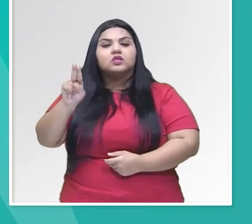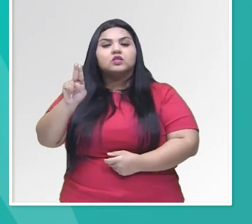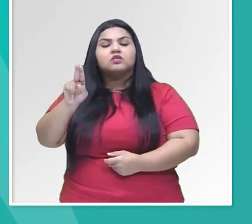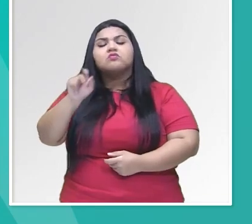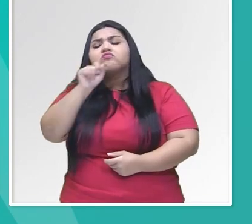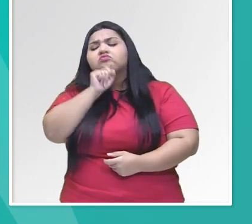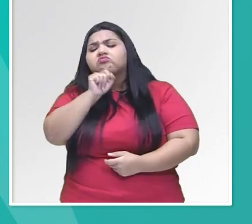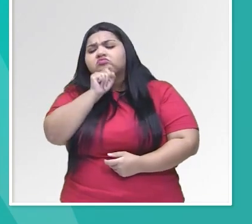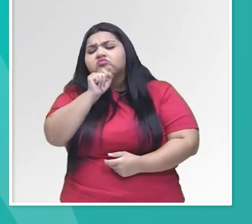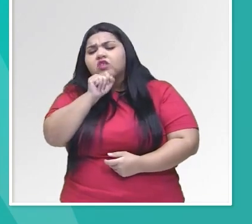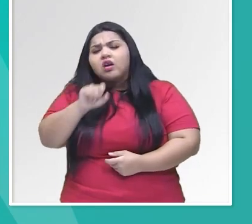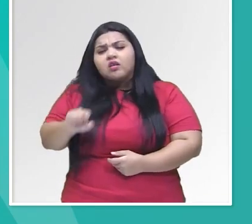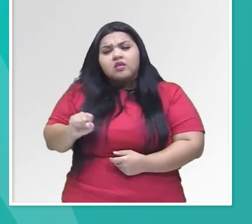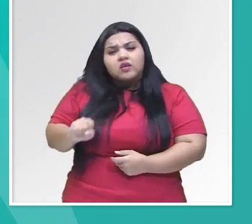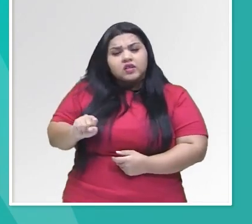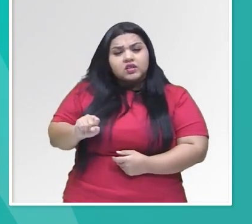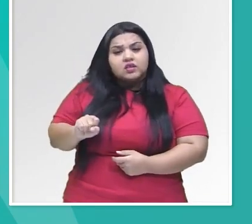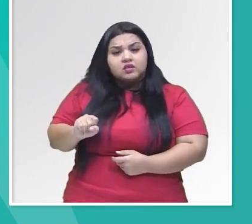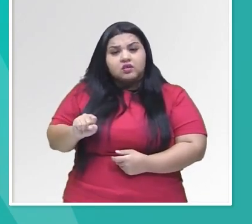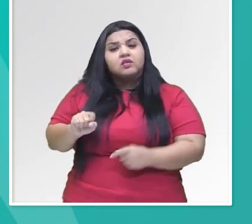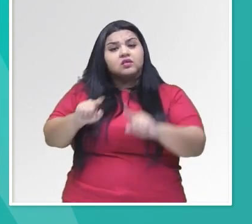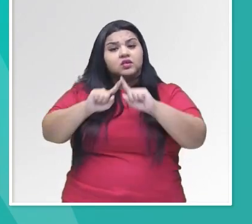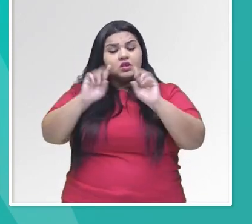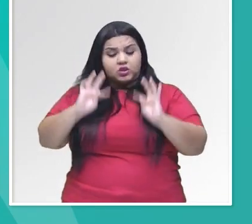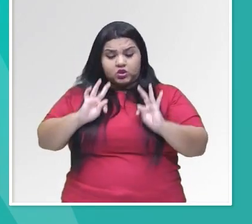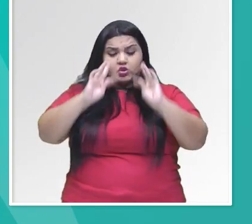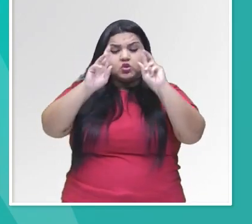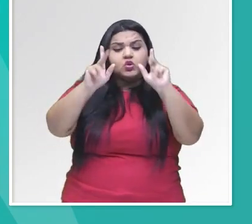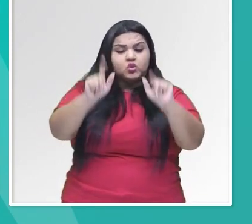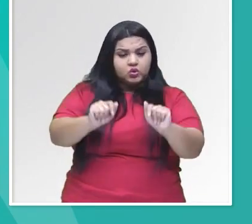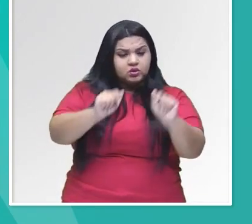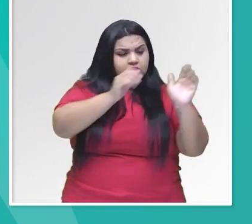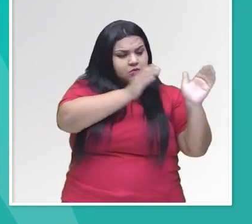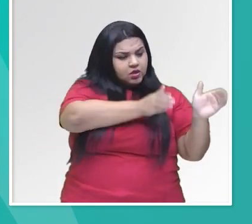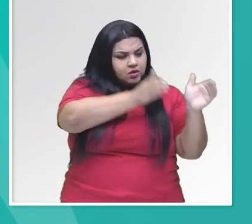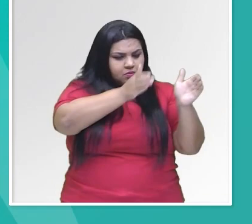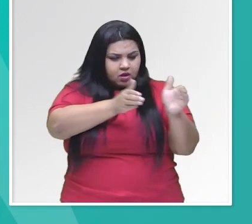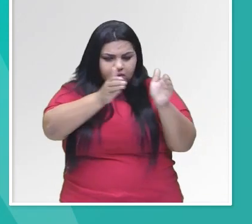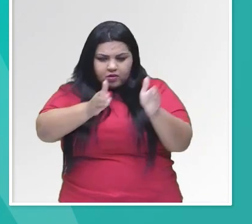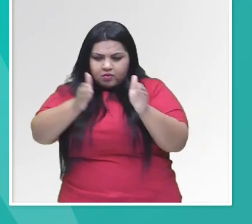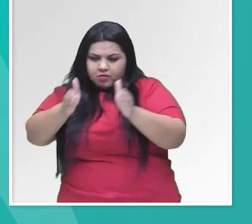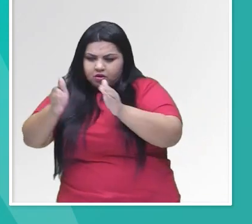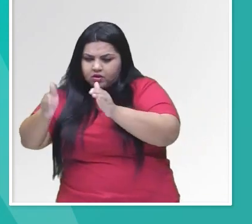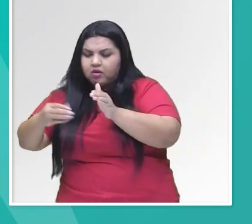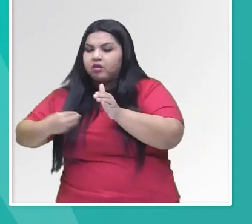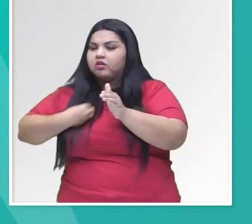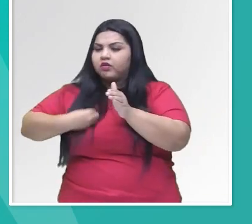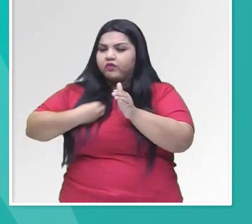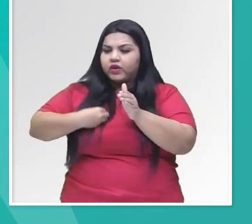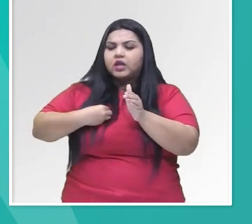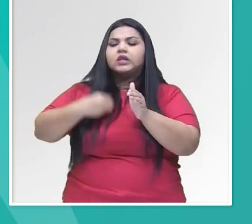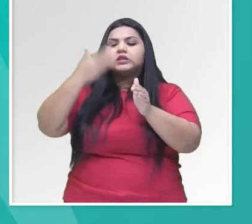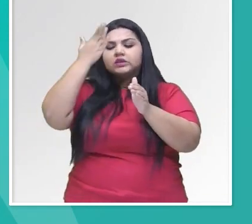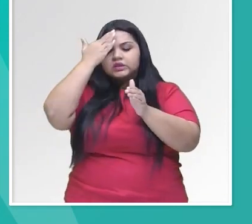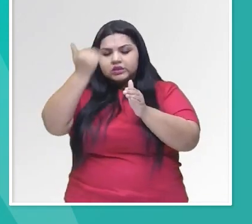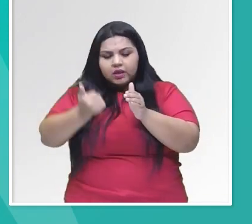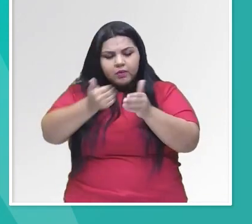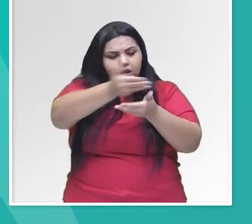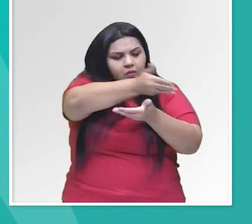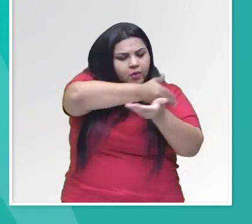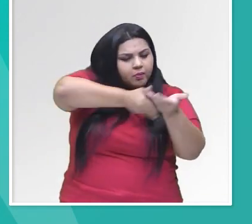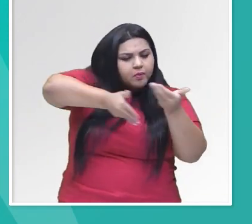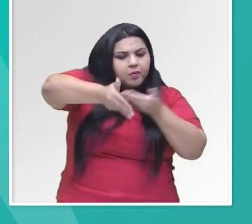velhice, que não gostamos desta palavra. Em todas essas etapas da vida, saber conviver com o outro